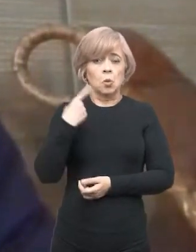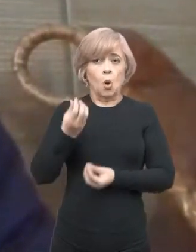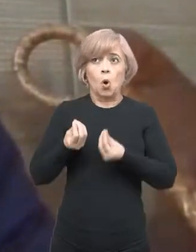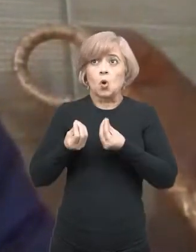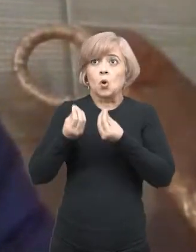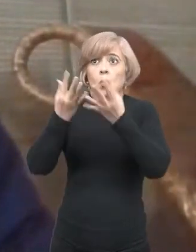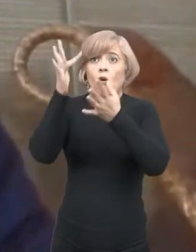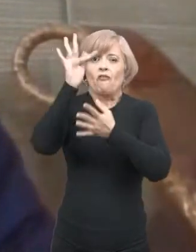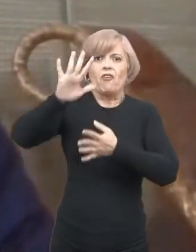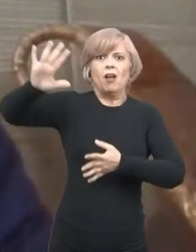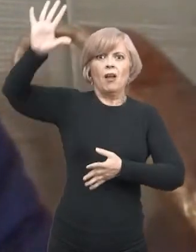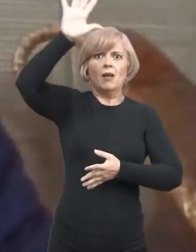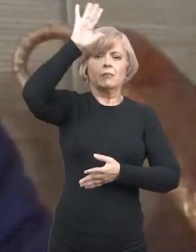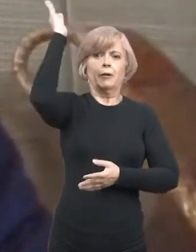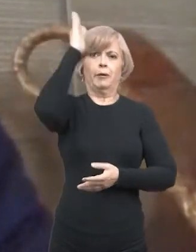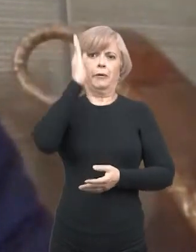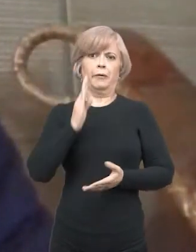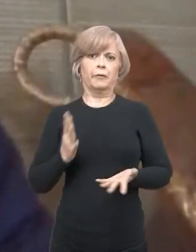federalizar questões